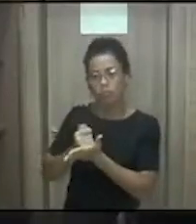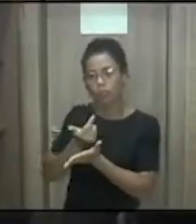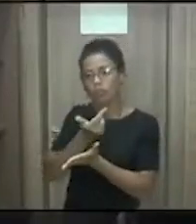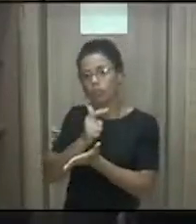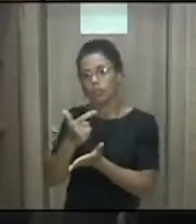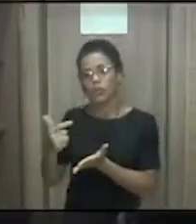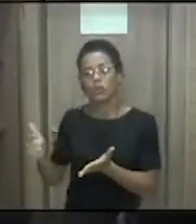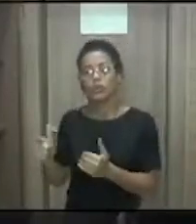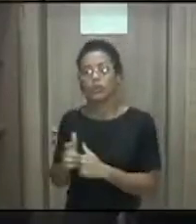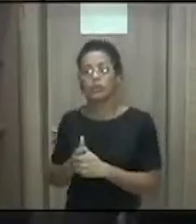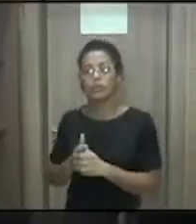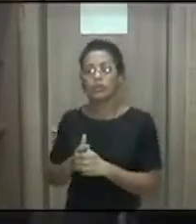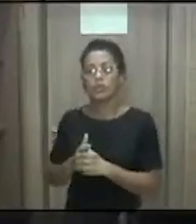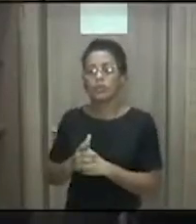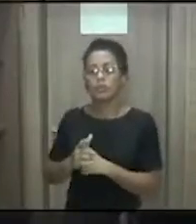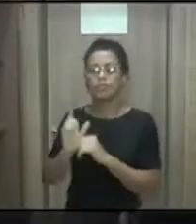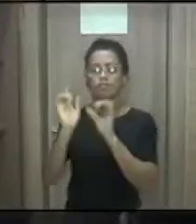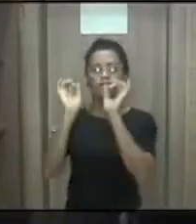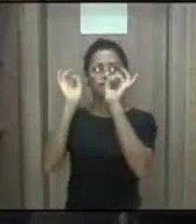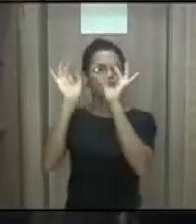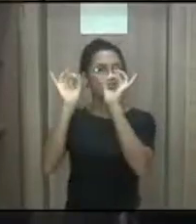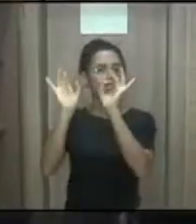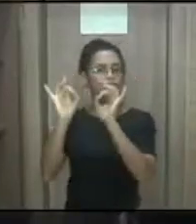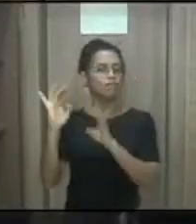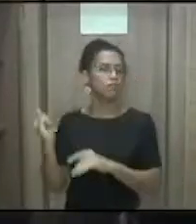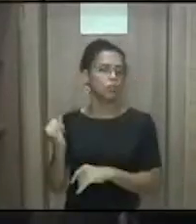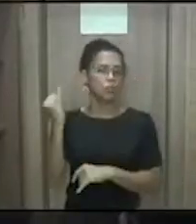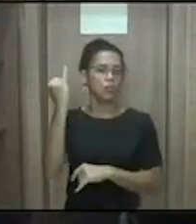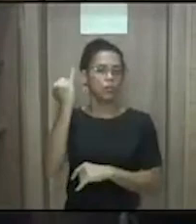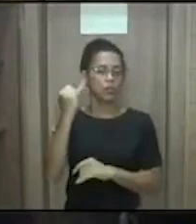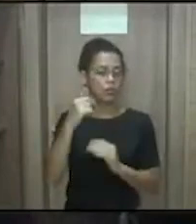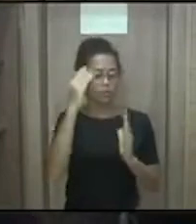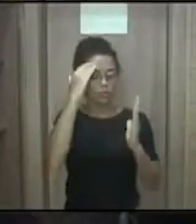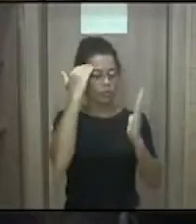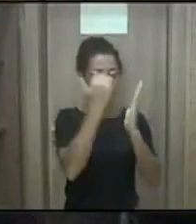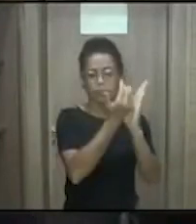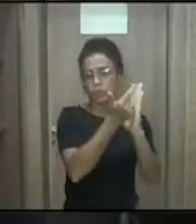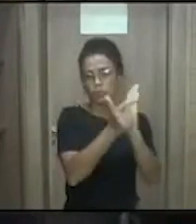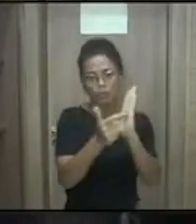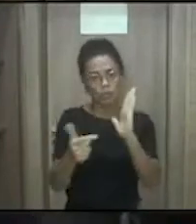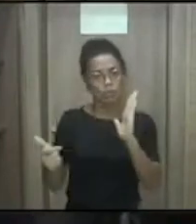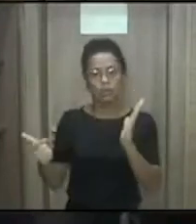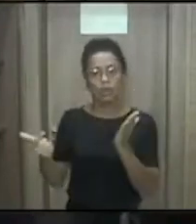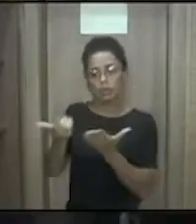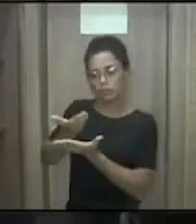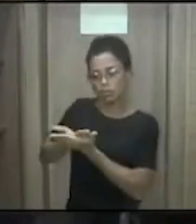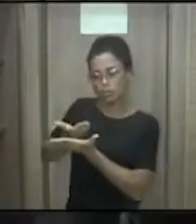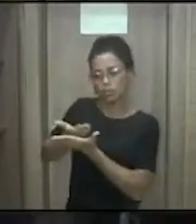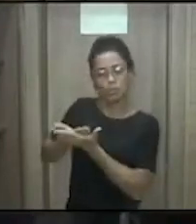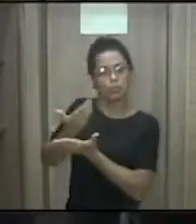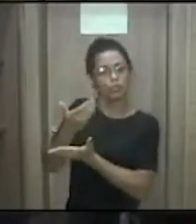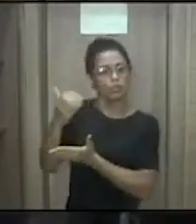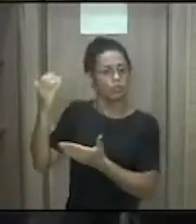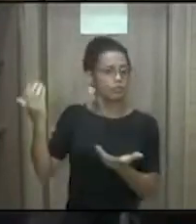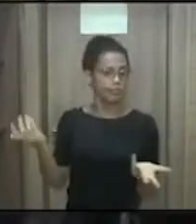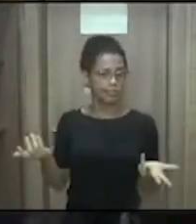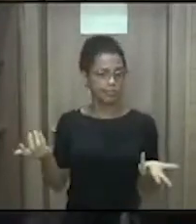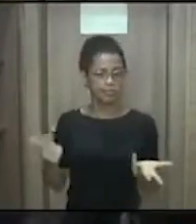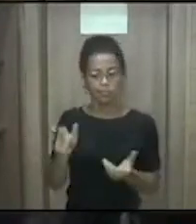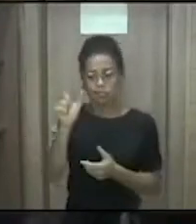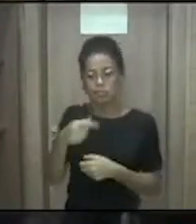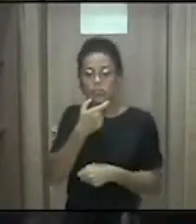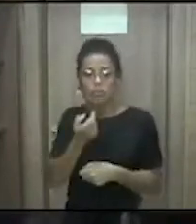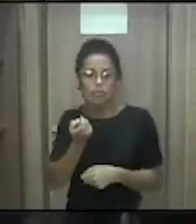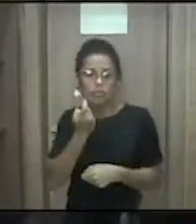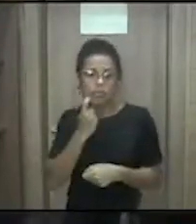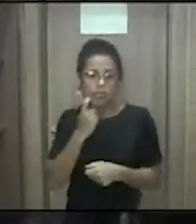etapas essenciais de protocolos que são estabelecidos a partir das evidências científicas. Há exemplo das próteses totais